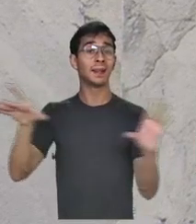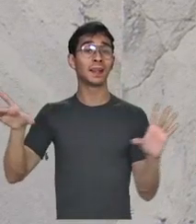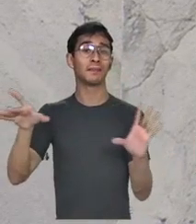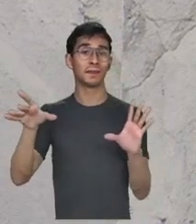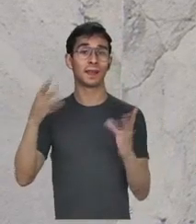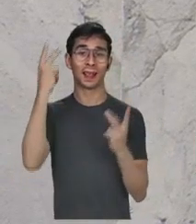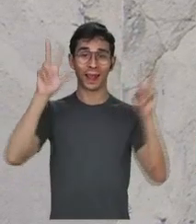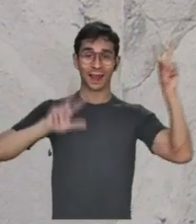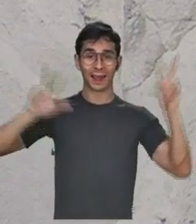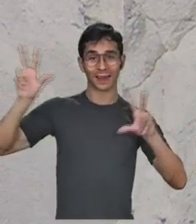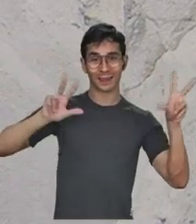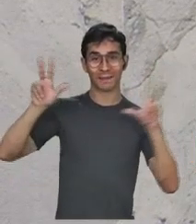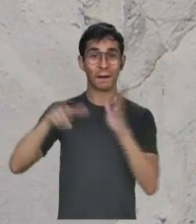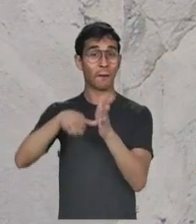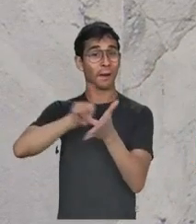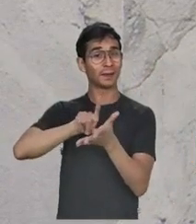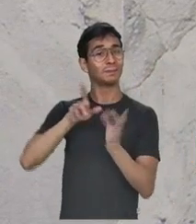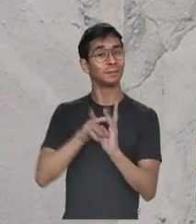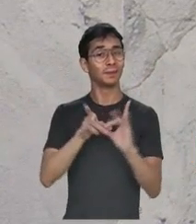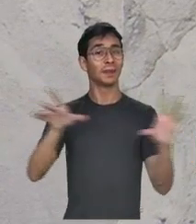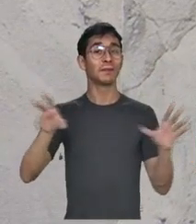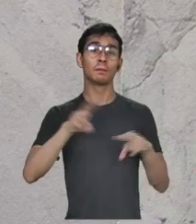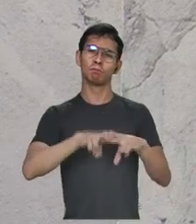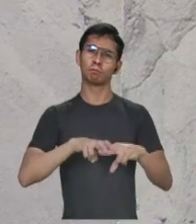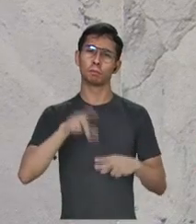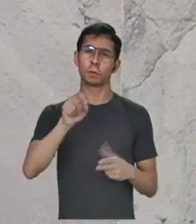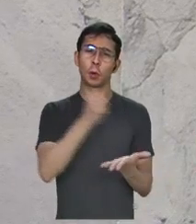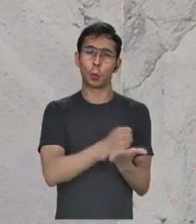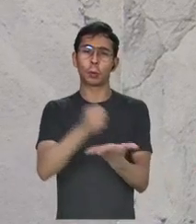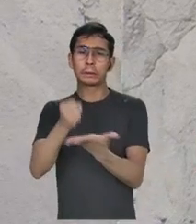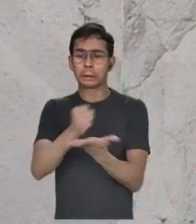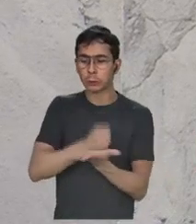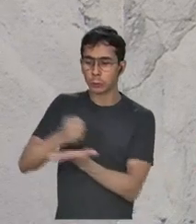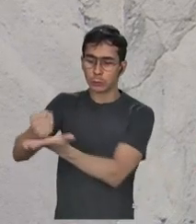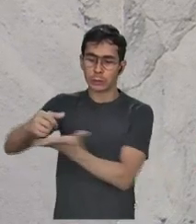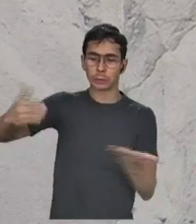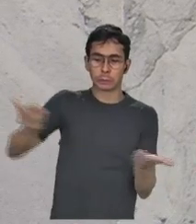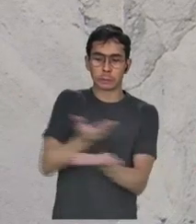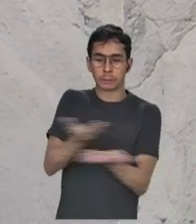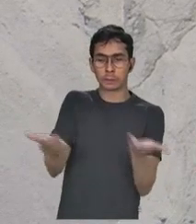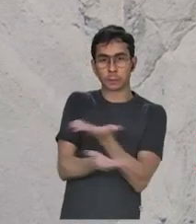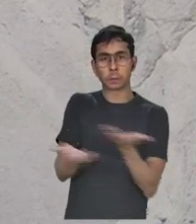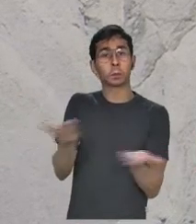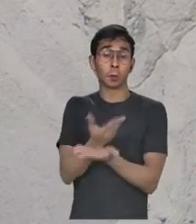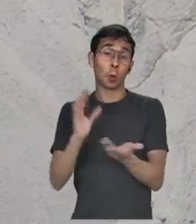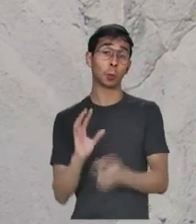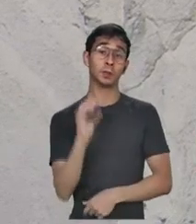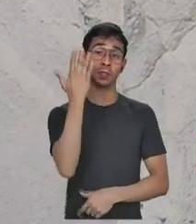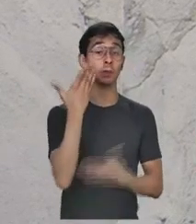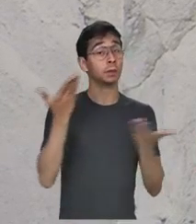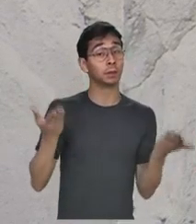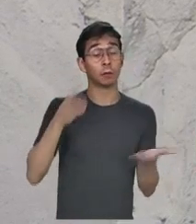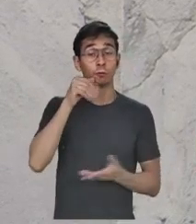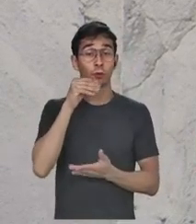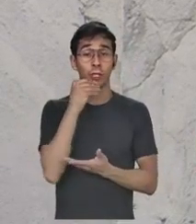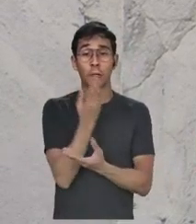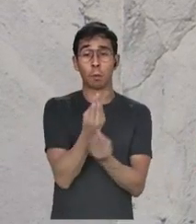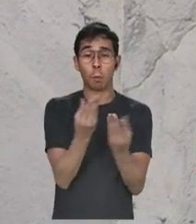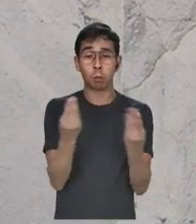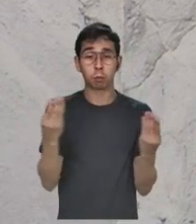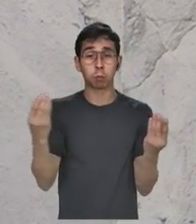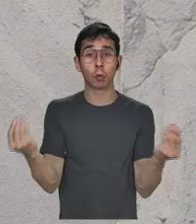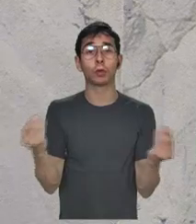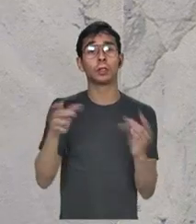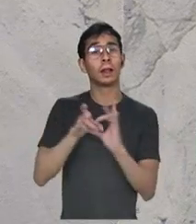à troca de contratos aí que houve um acerto de contratos muitos muitos funcionários aqui irão embora